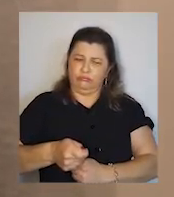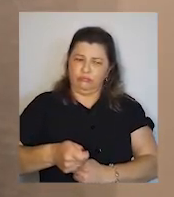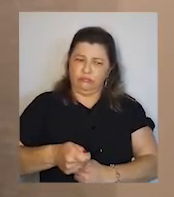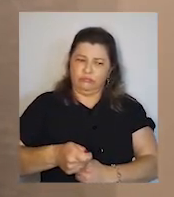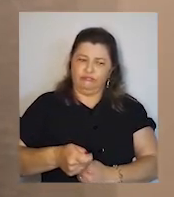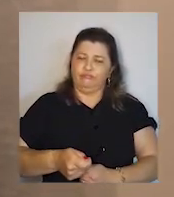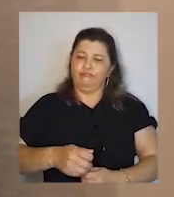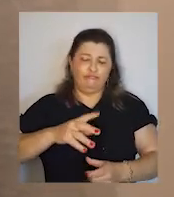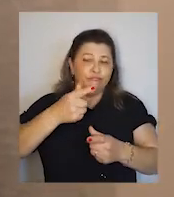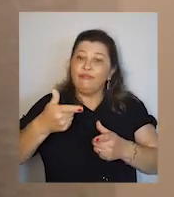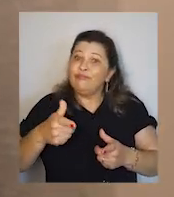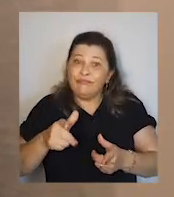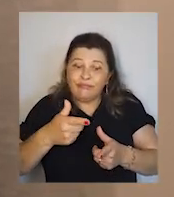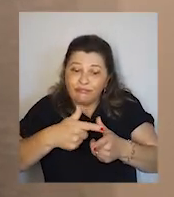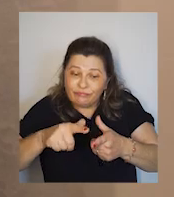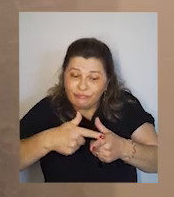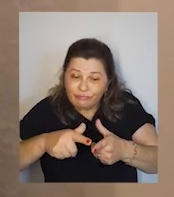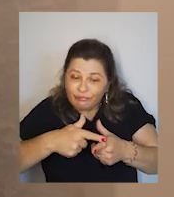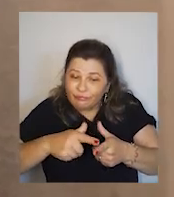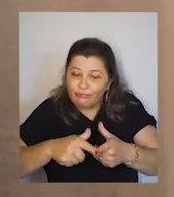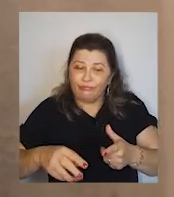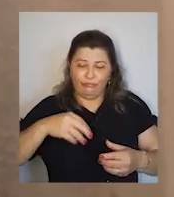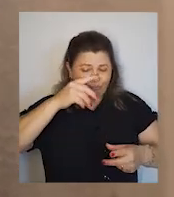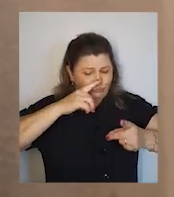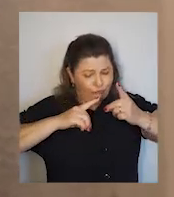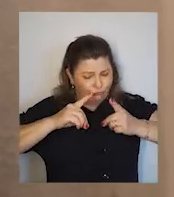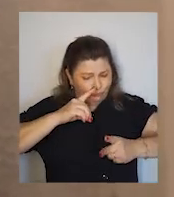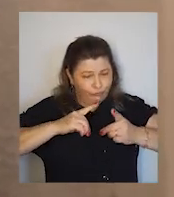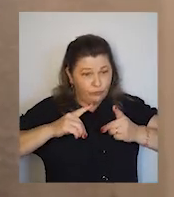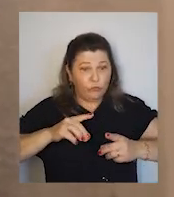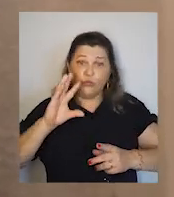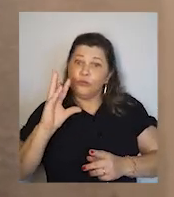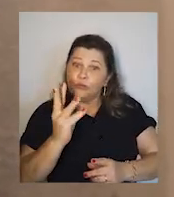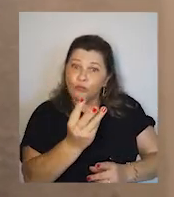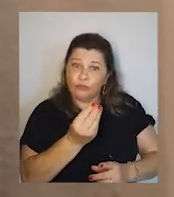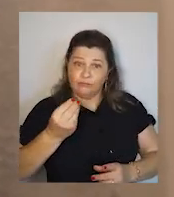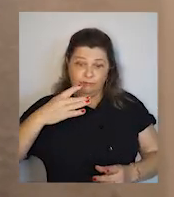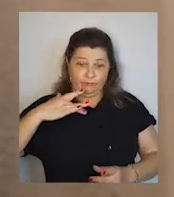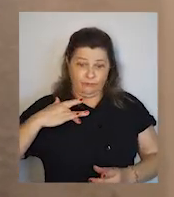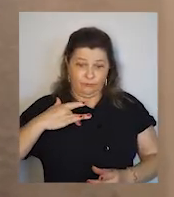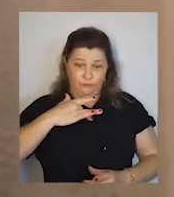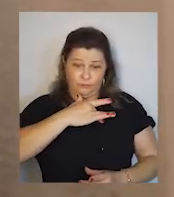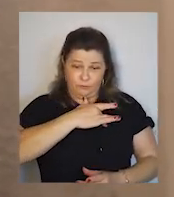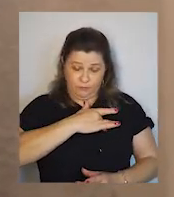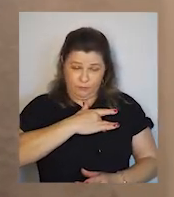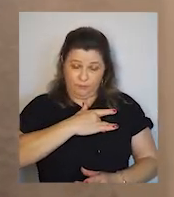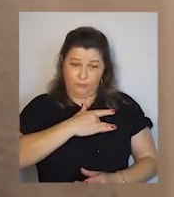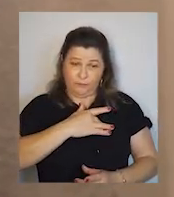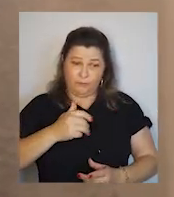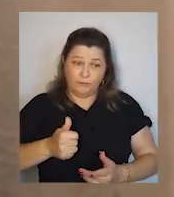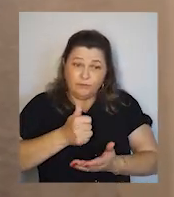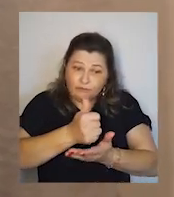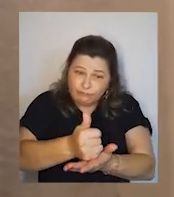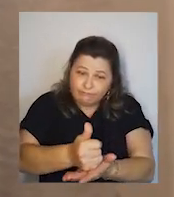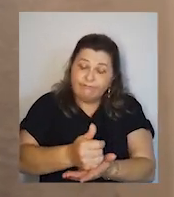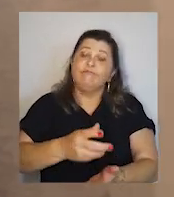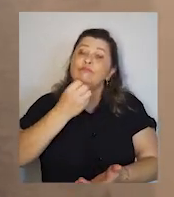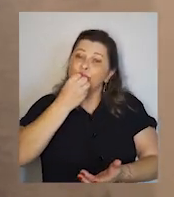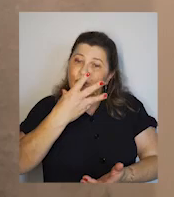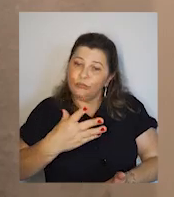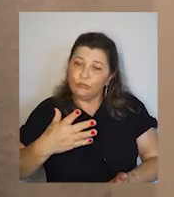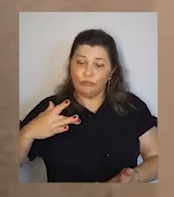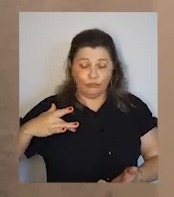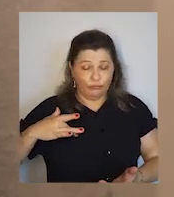torcer, que tá com problema, tá com depressão. Tudo que tu investir na saúde tem retorno bom.